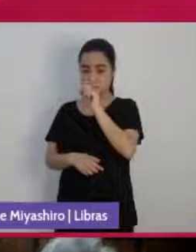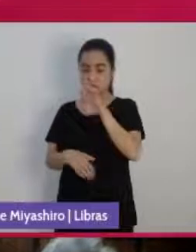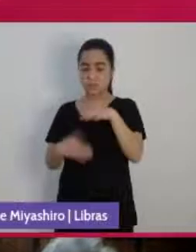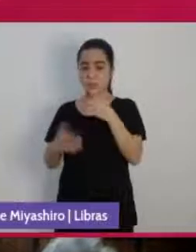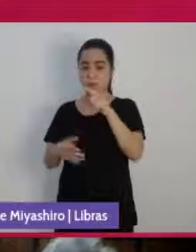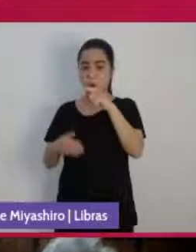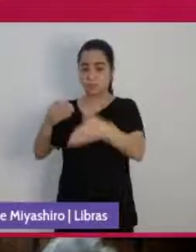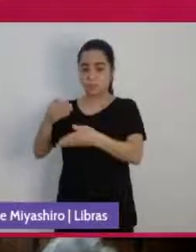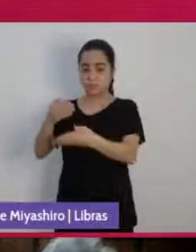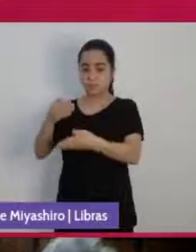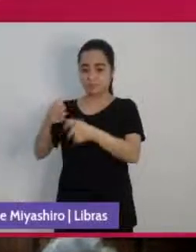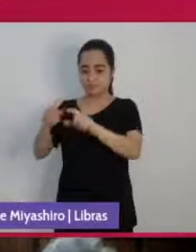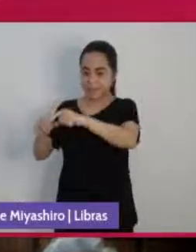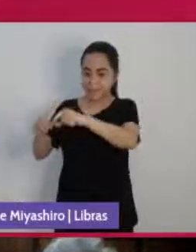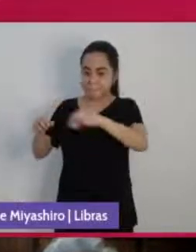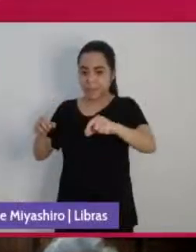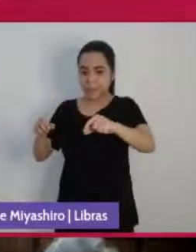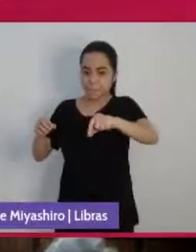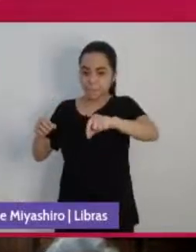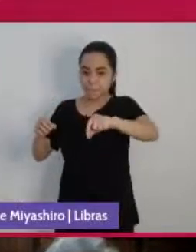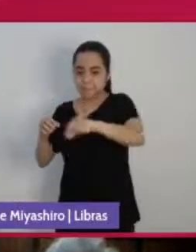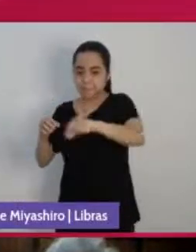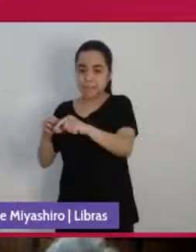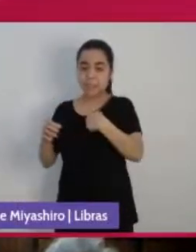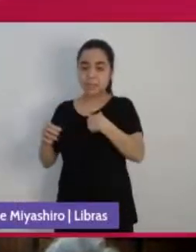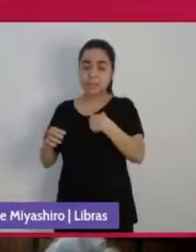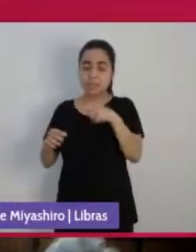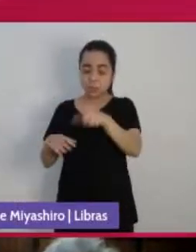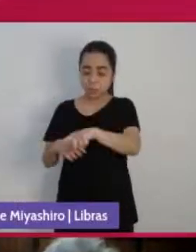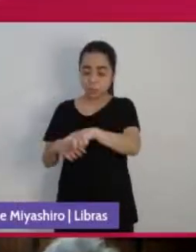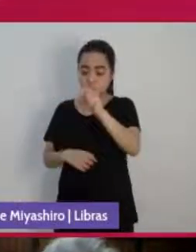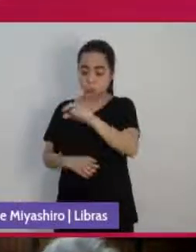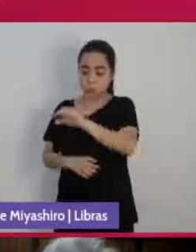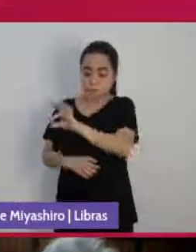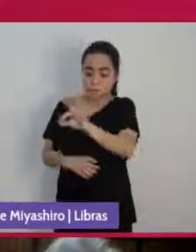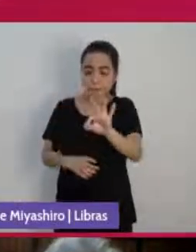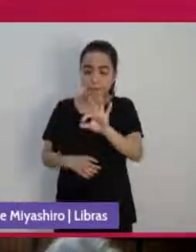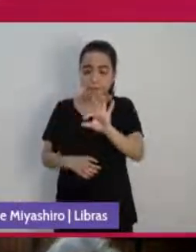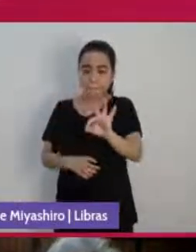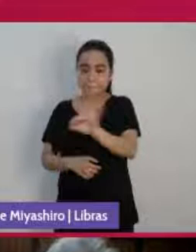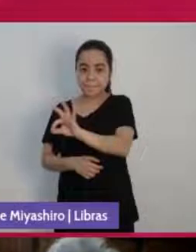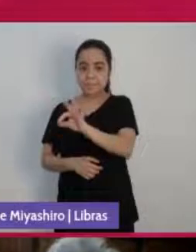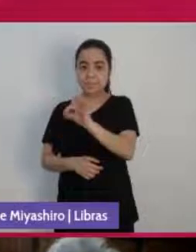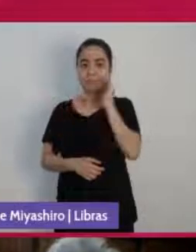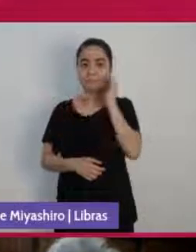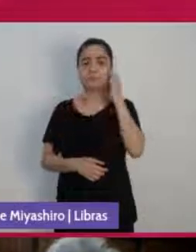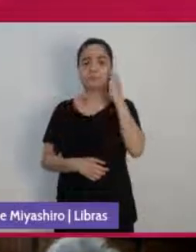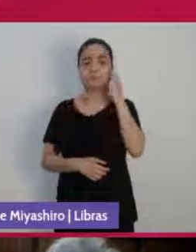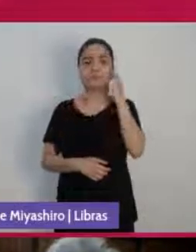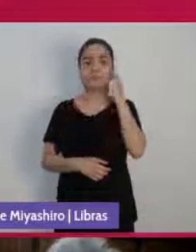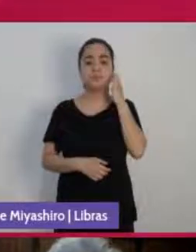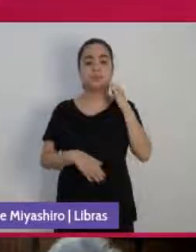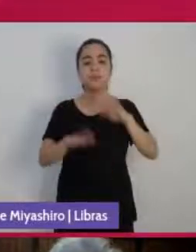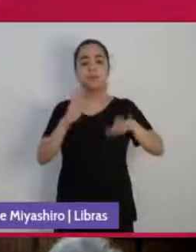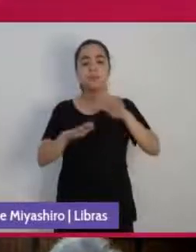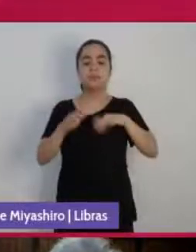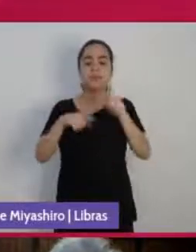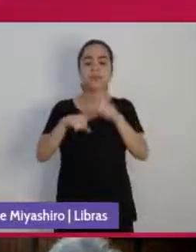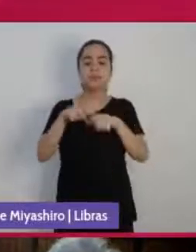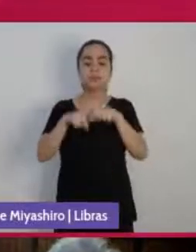tem a alavanquinha que eu escolho o posicionamento da fotocélula. Alguns equipamentos